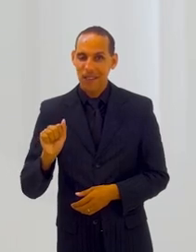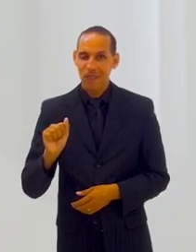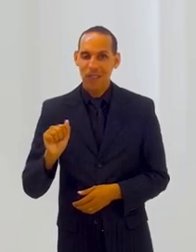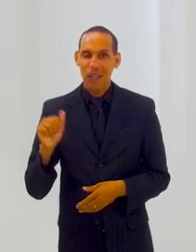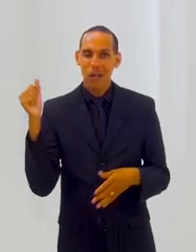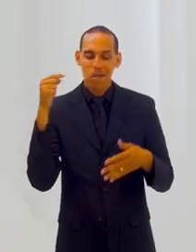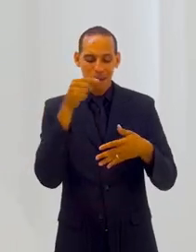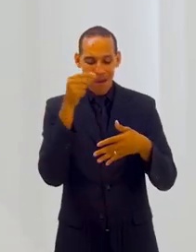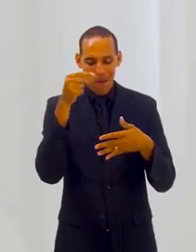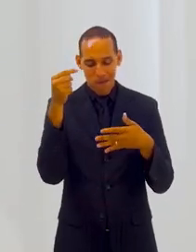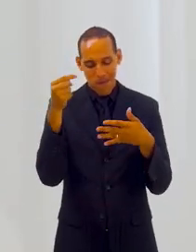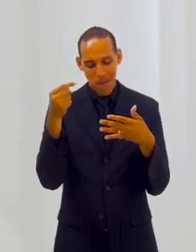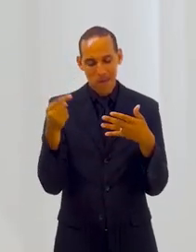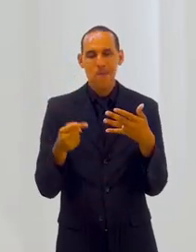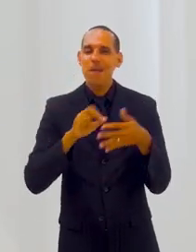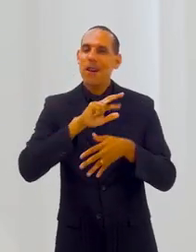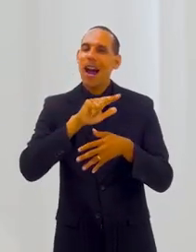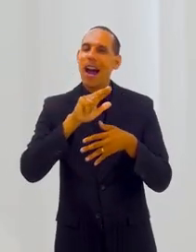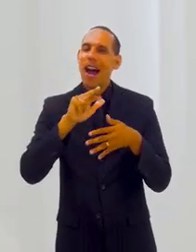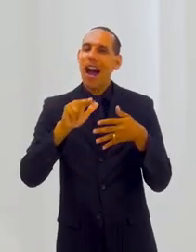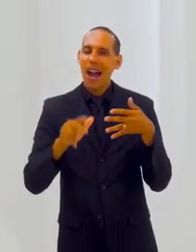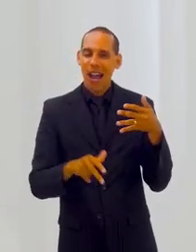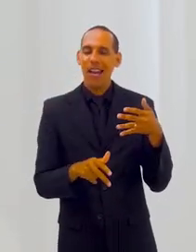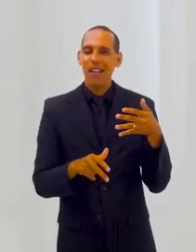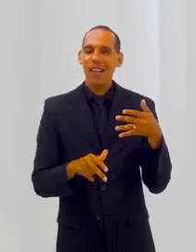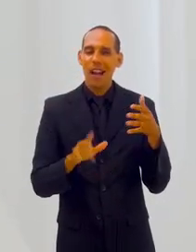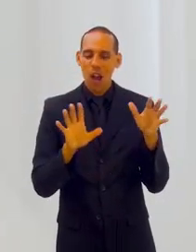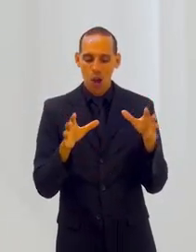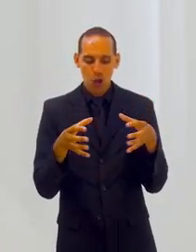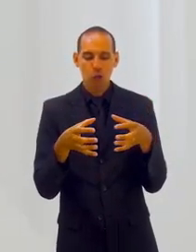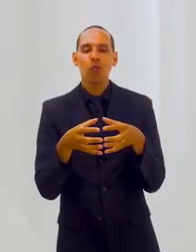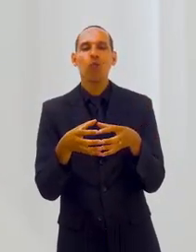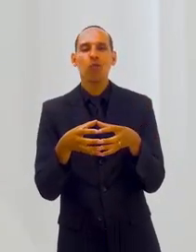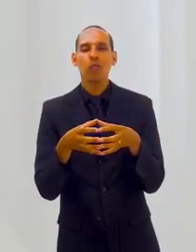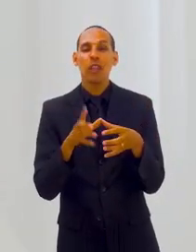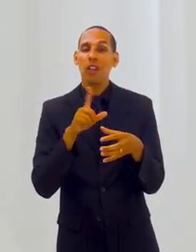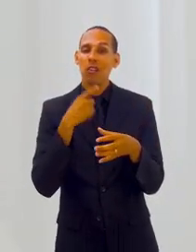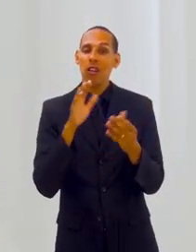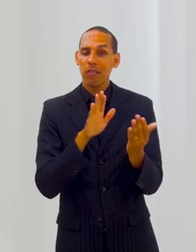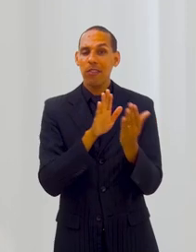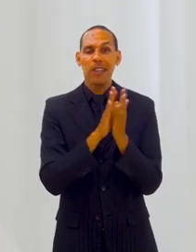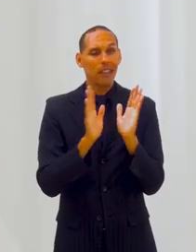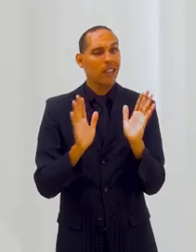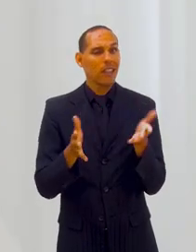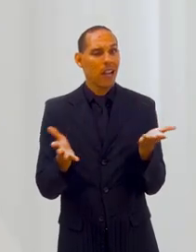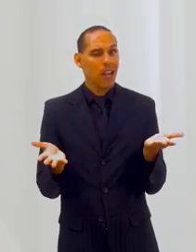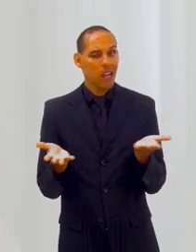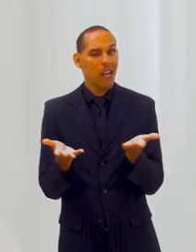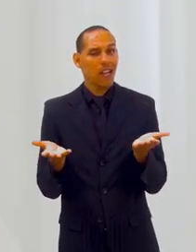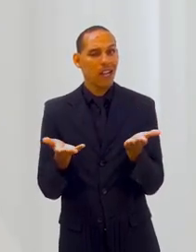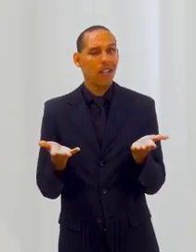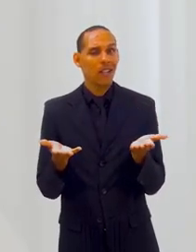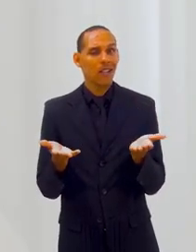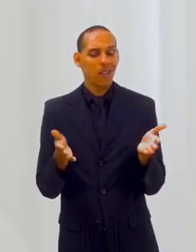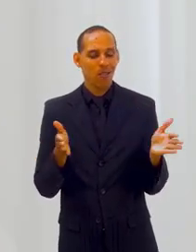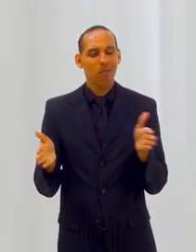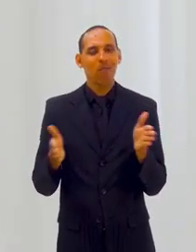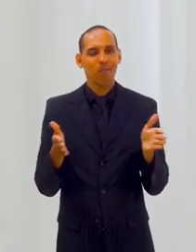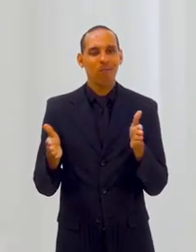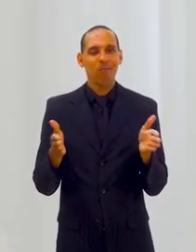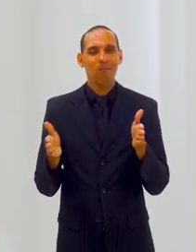um conjunto de itens que nós já estamos enfrentando nessa